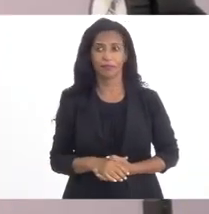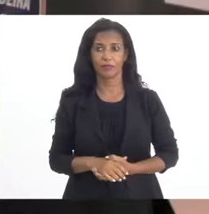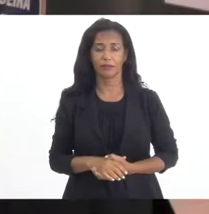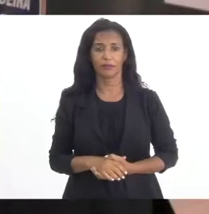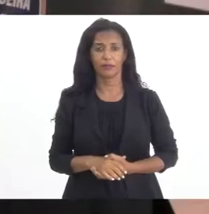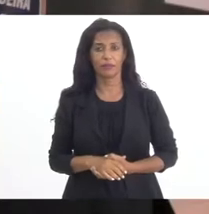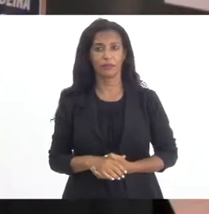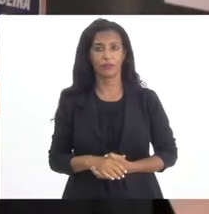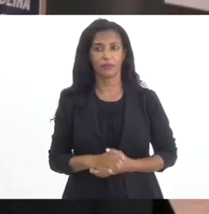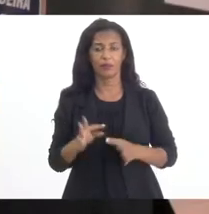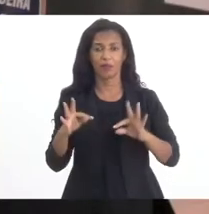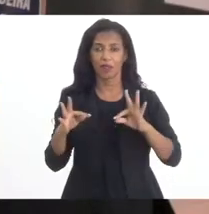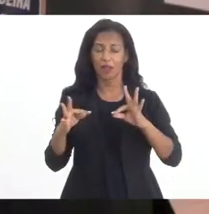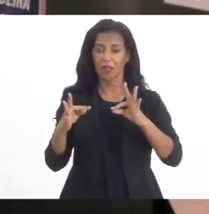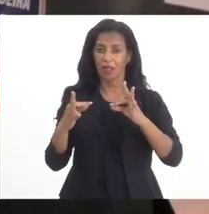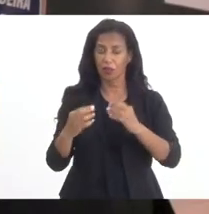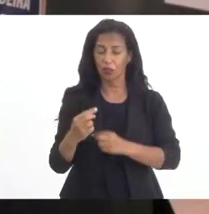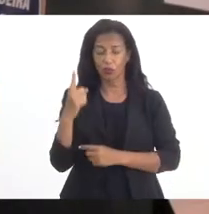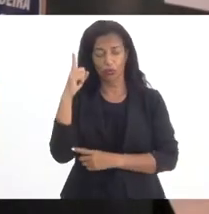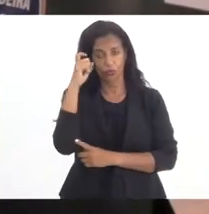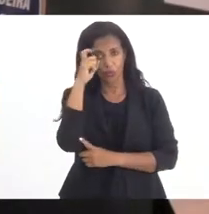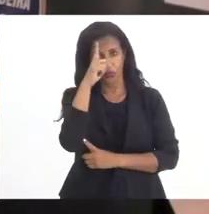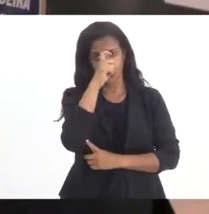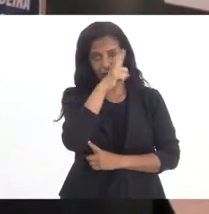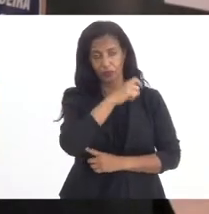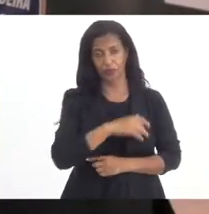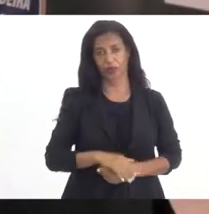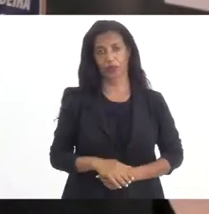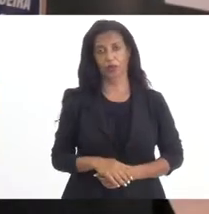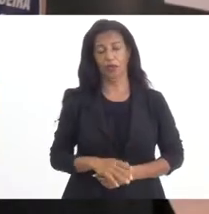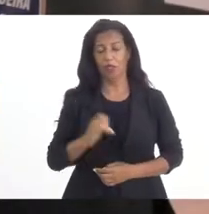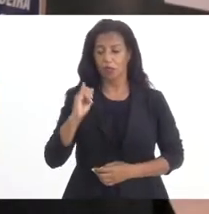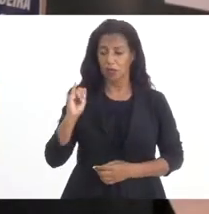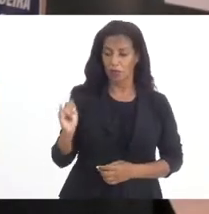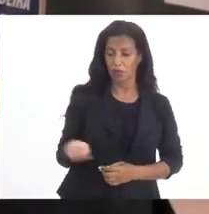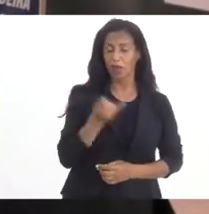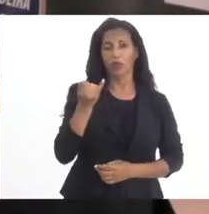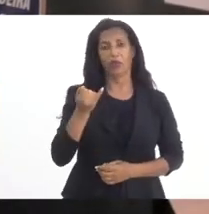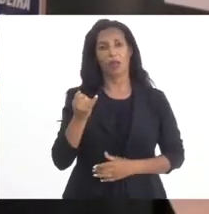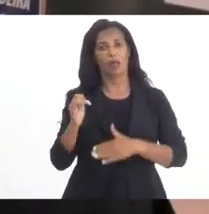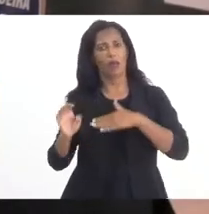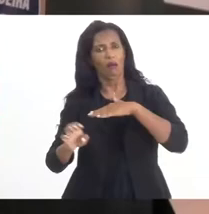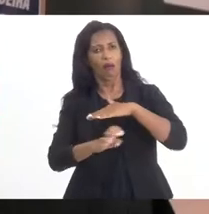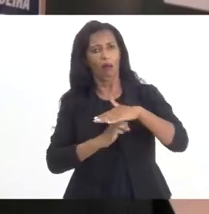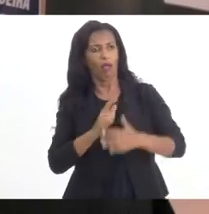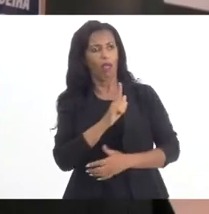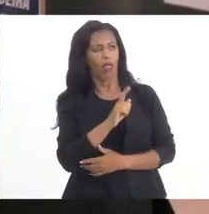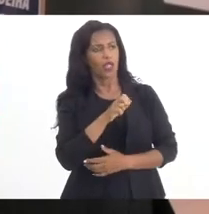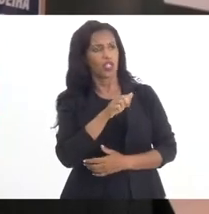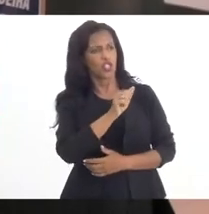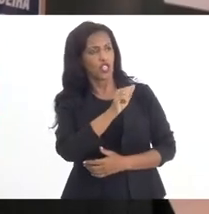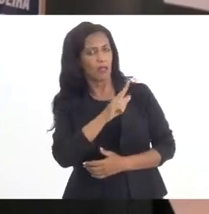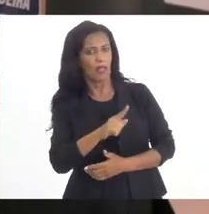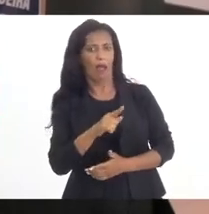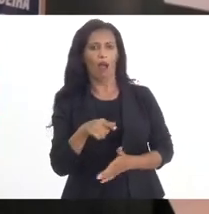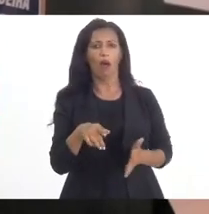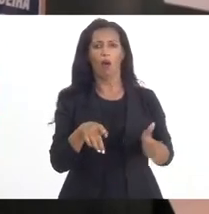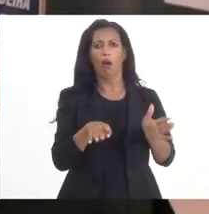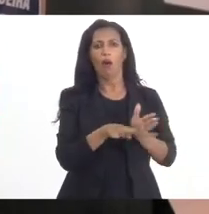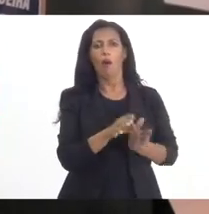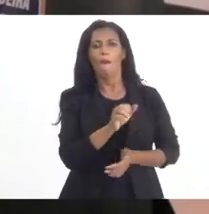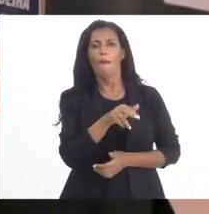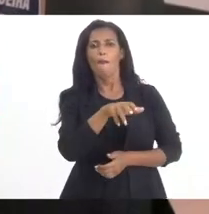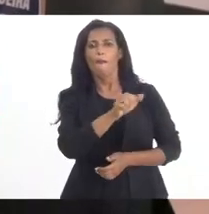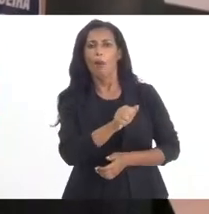Então, é tudo muito, muito complicado. Essas oportunidades, essas empresas, a Gerdau, o Porto de Sepetiba, eles